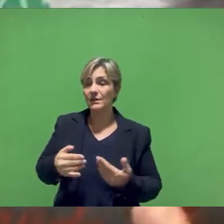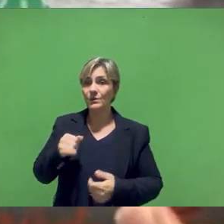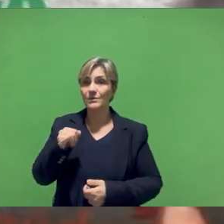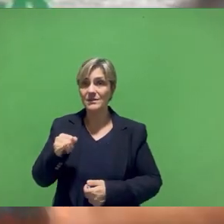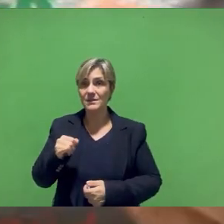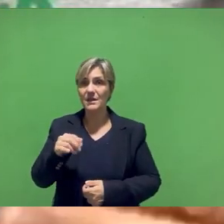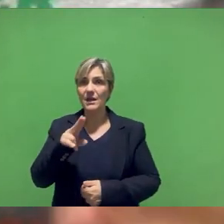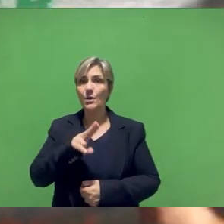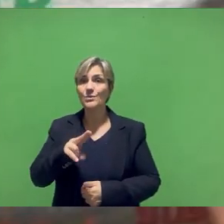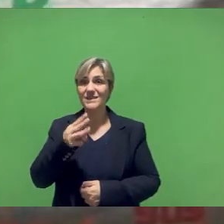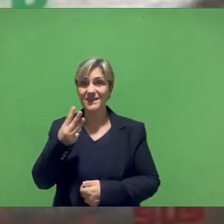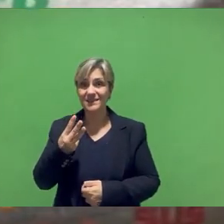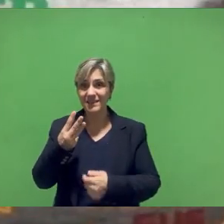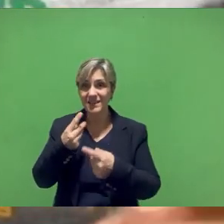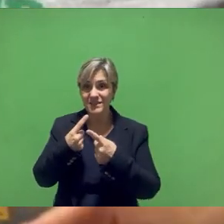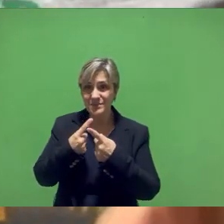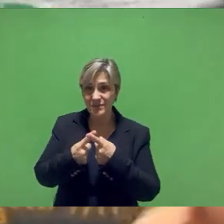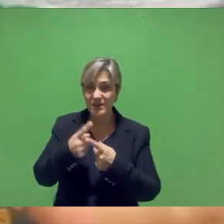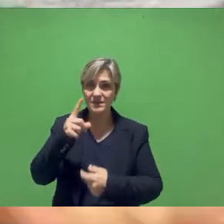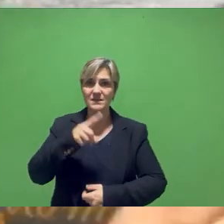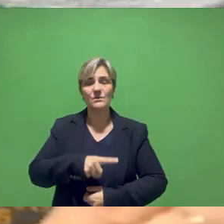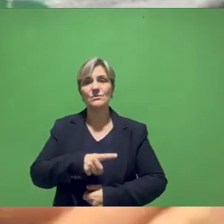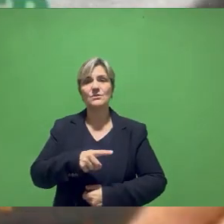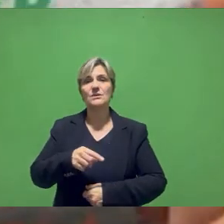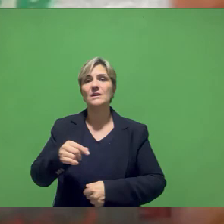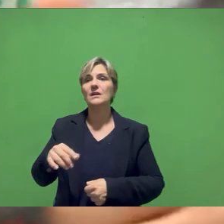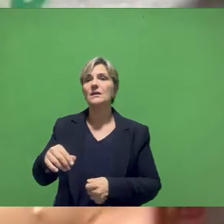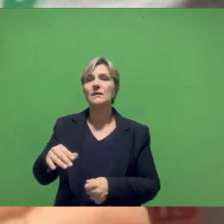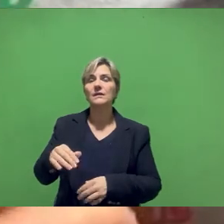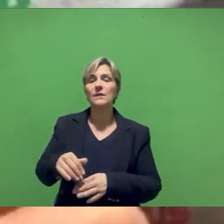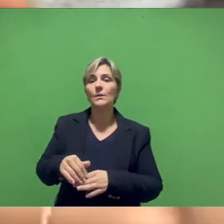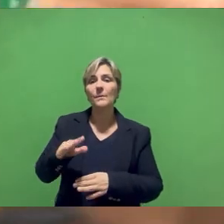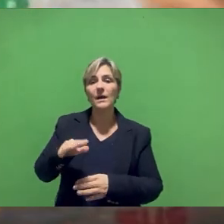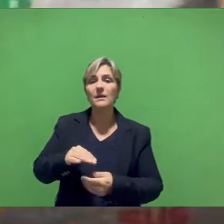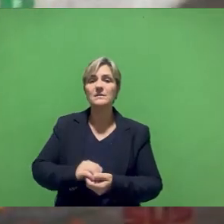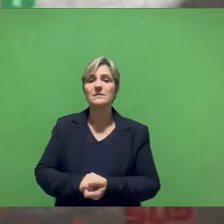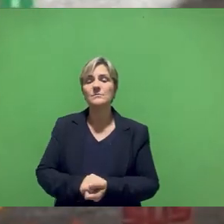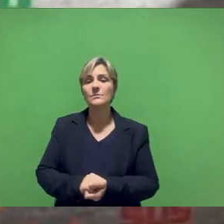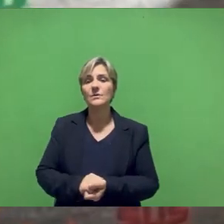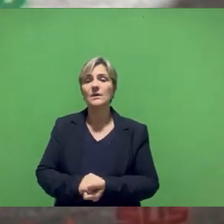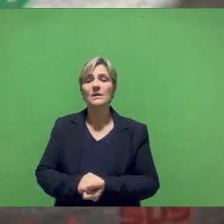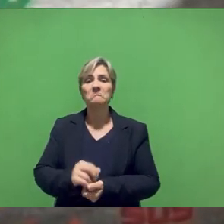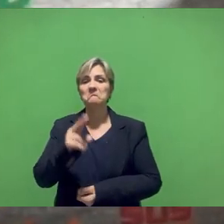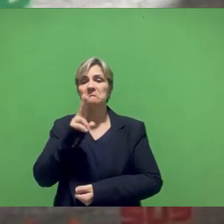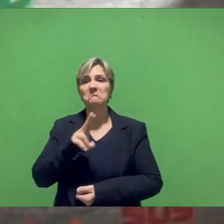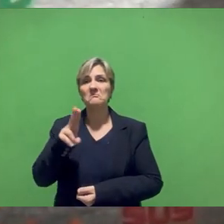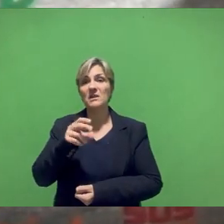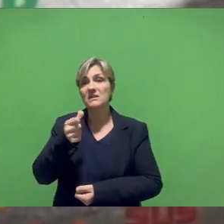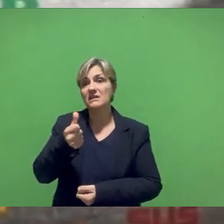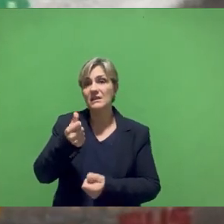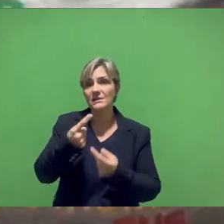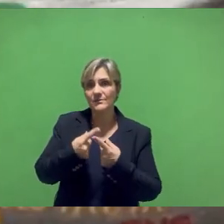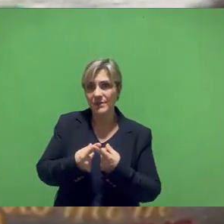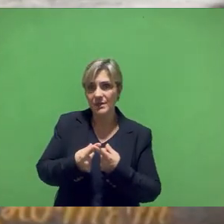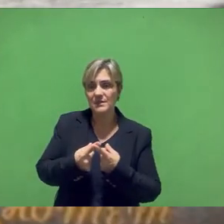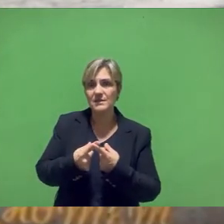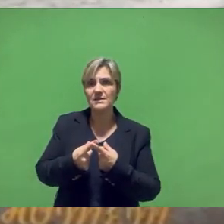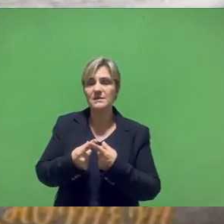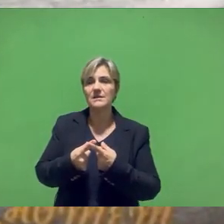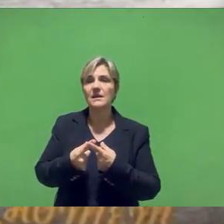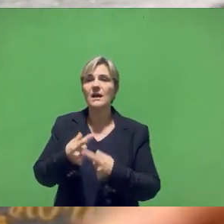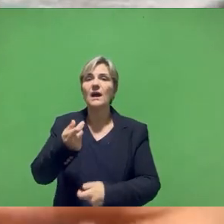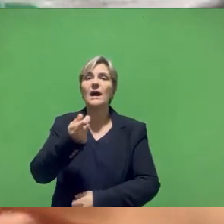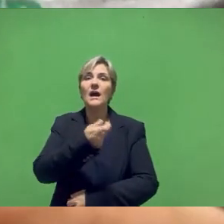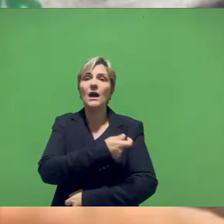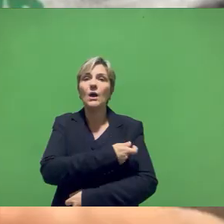Então, se ela aplicar 3 vezes ao dia, que é mais ou menos o máximo que usa da NPH, ele vai usar 6 vezes a mesma